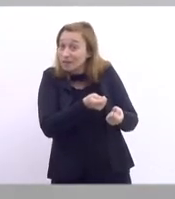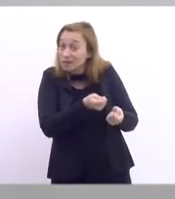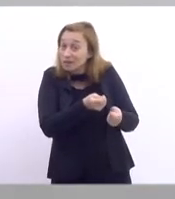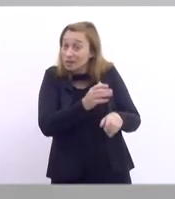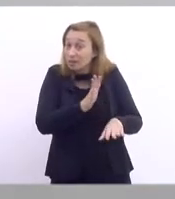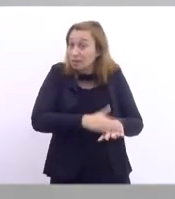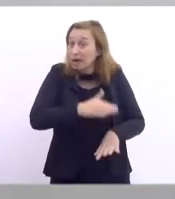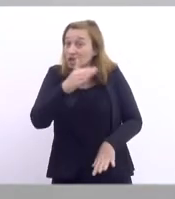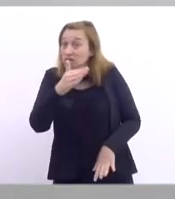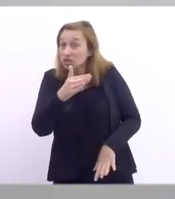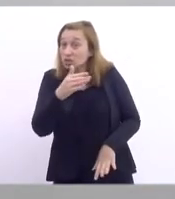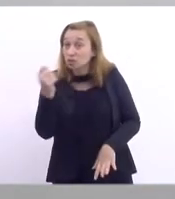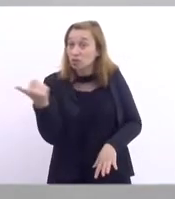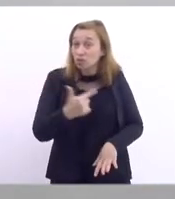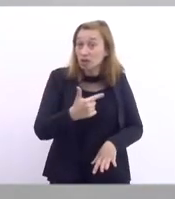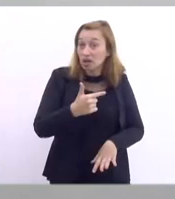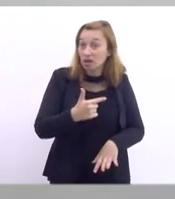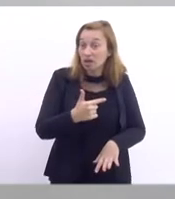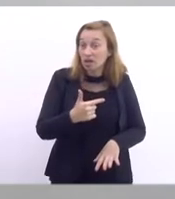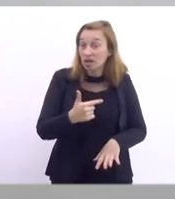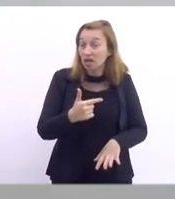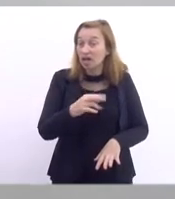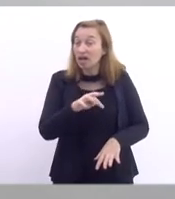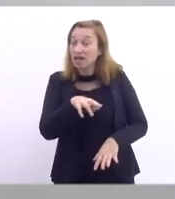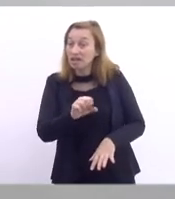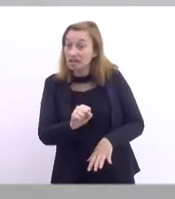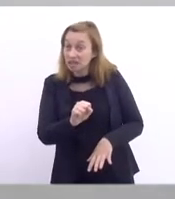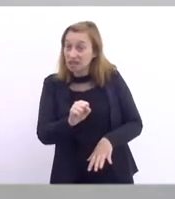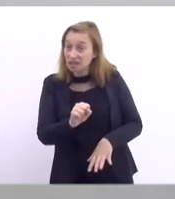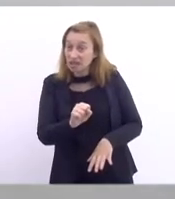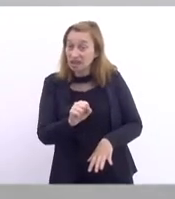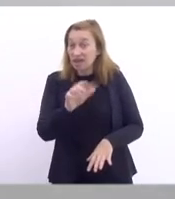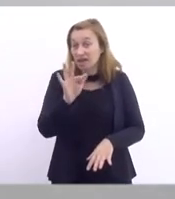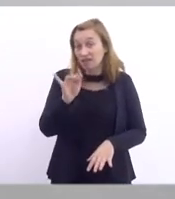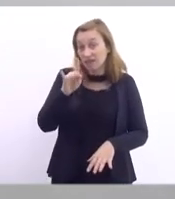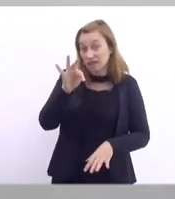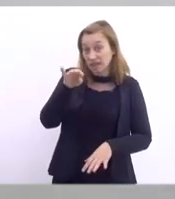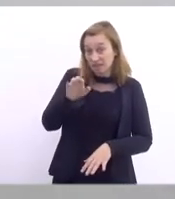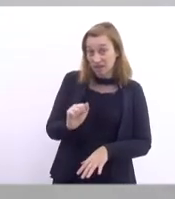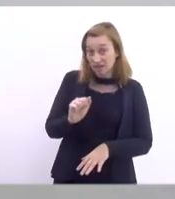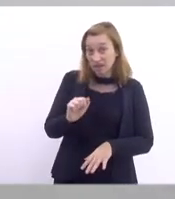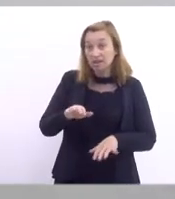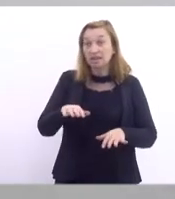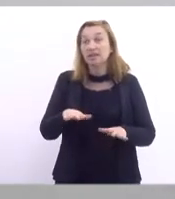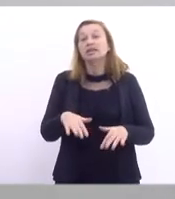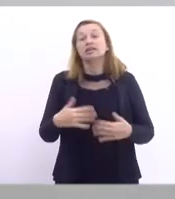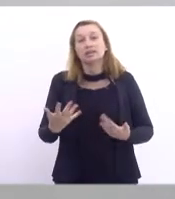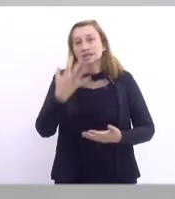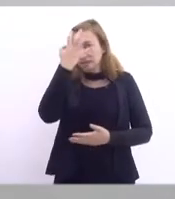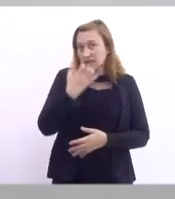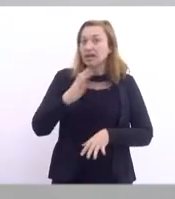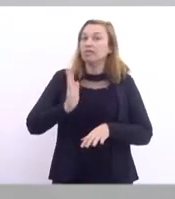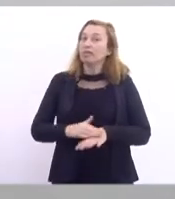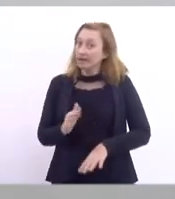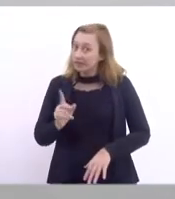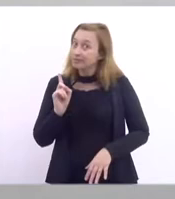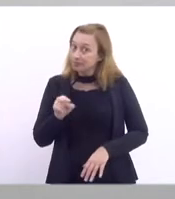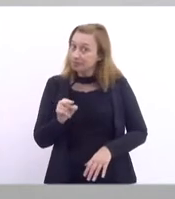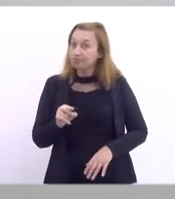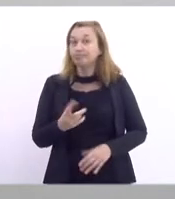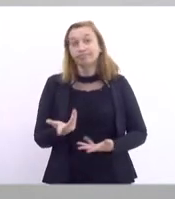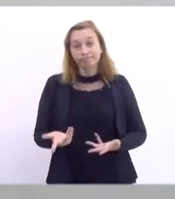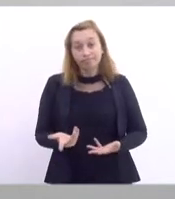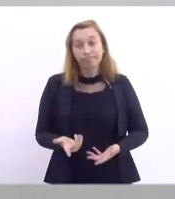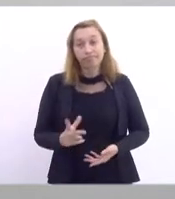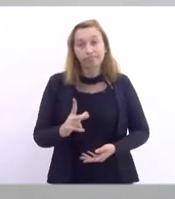ser maior do que a receita corrente líquida efetiva e marcar a ver isso né O